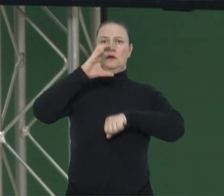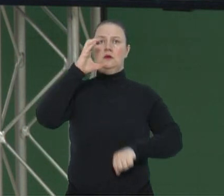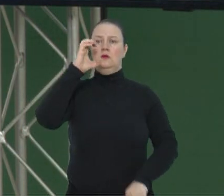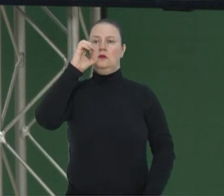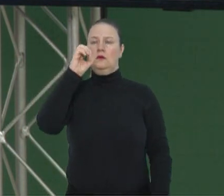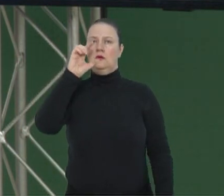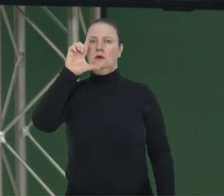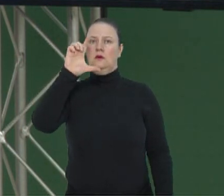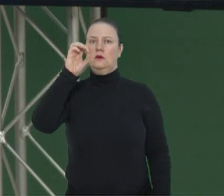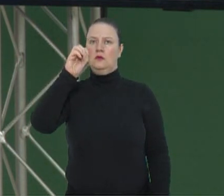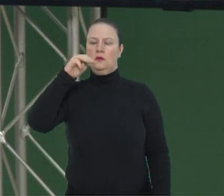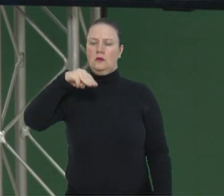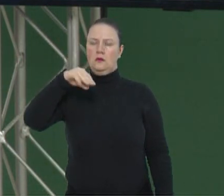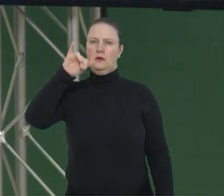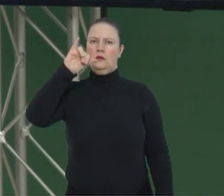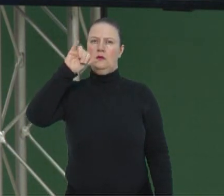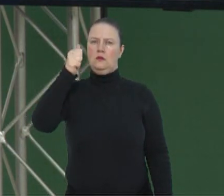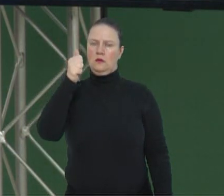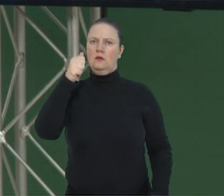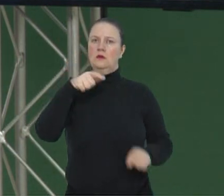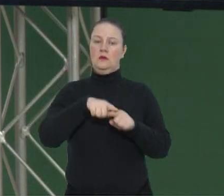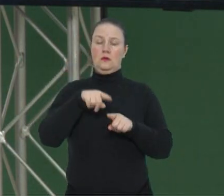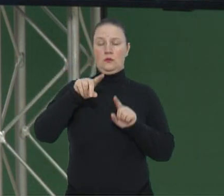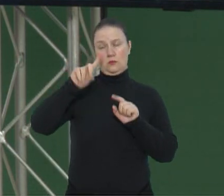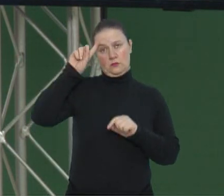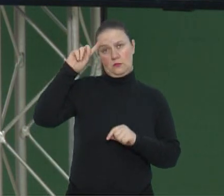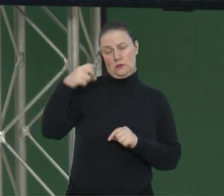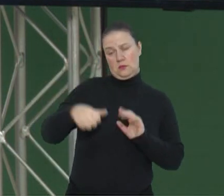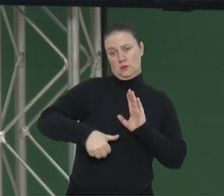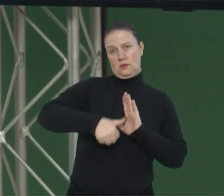Colômbia, el 6 de março de